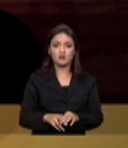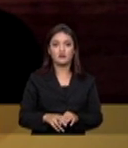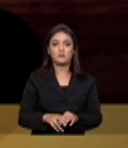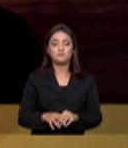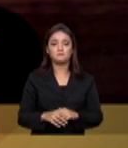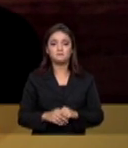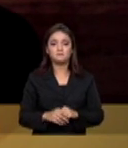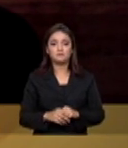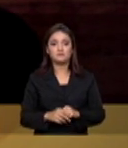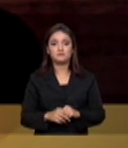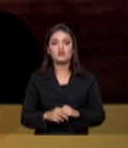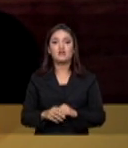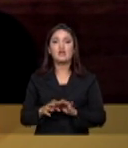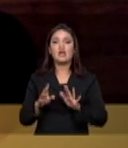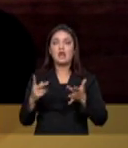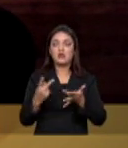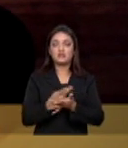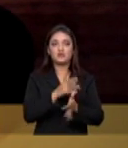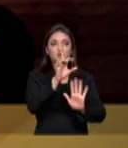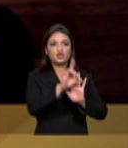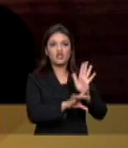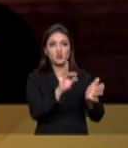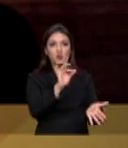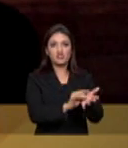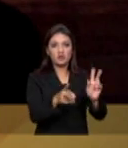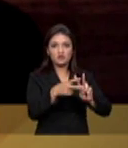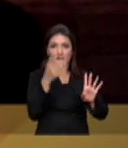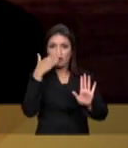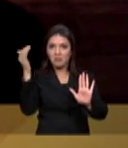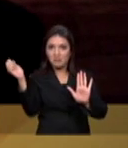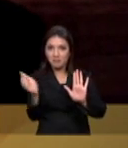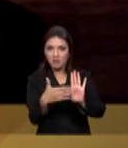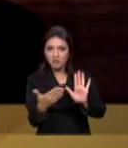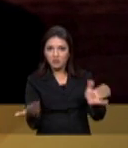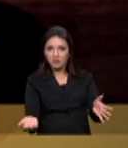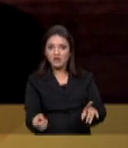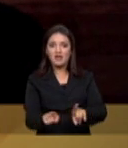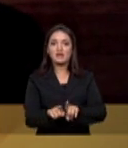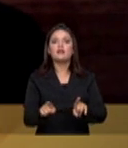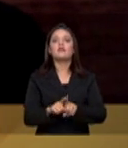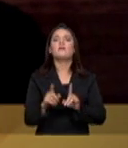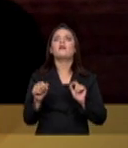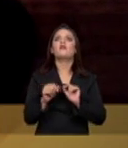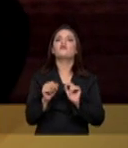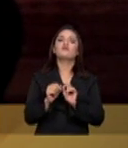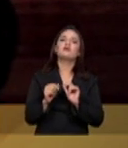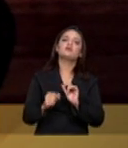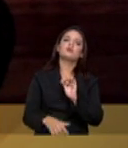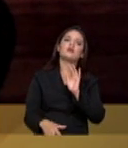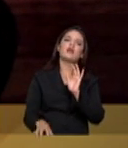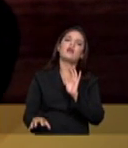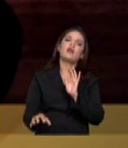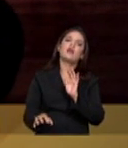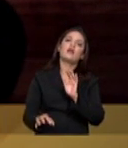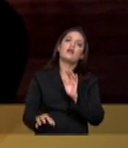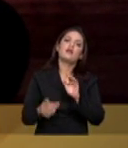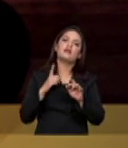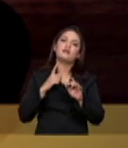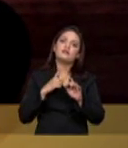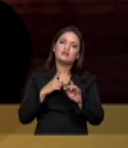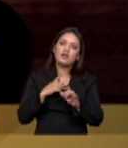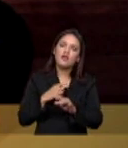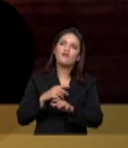ocorrido direito ensinar esse conferiam hierarquia de um valor